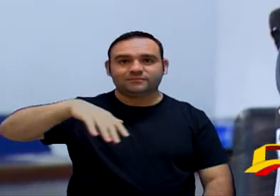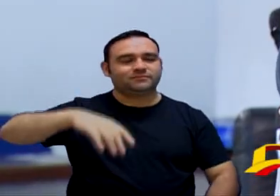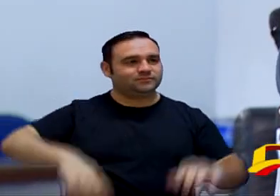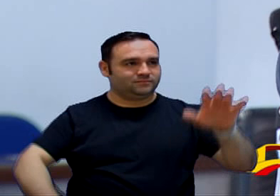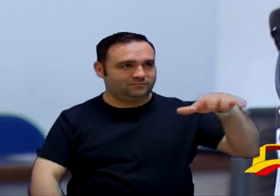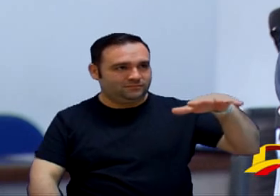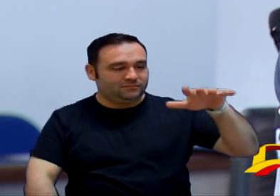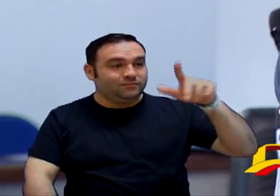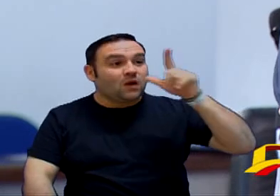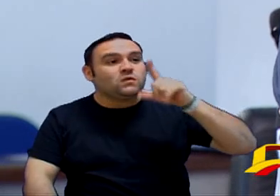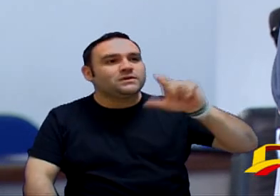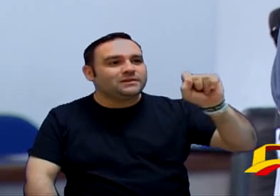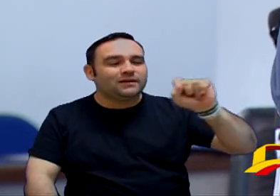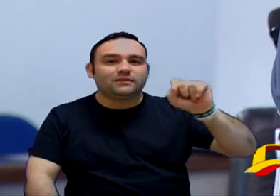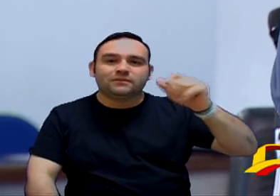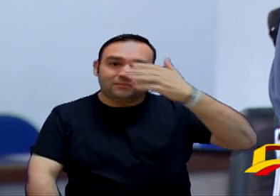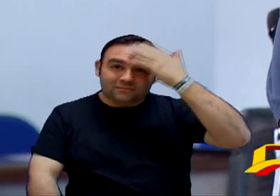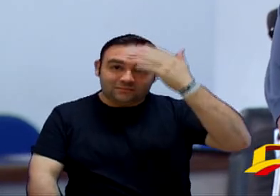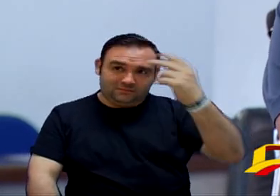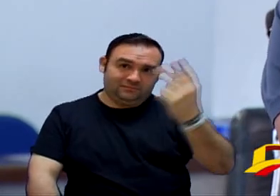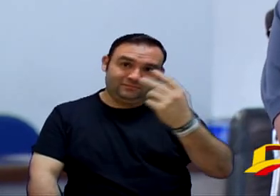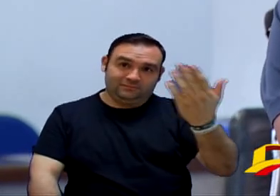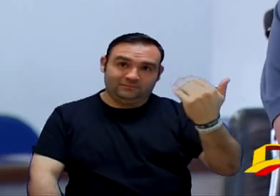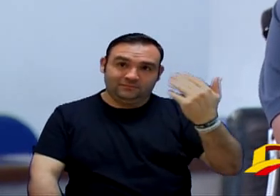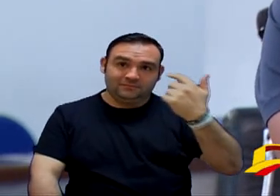Vereador Luiz Santos vereador